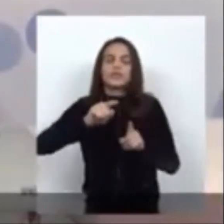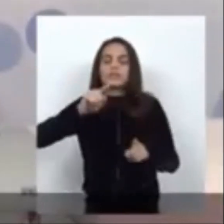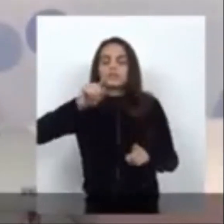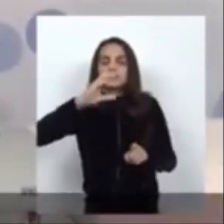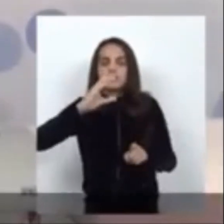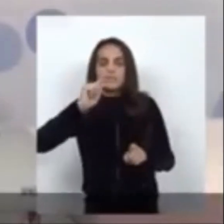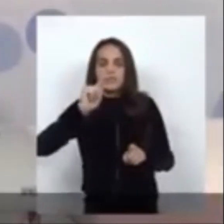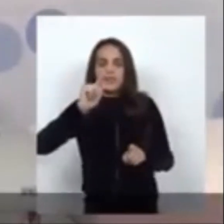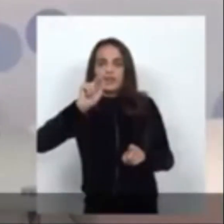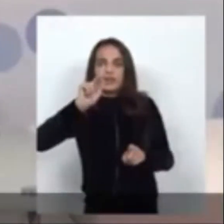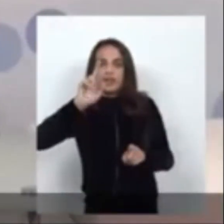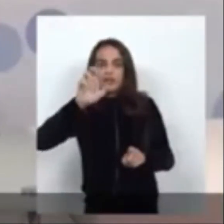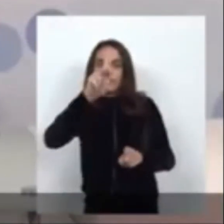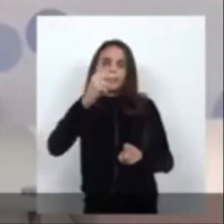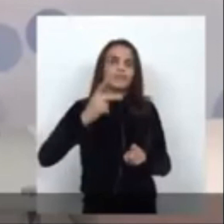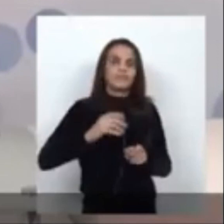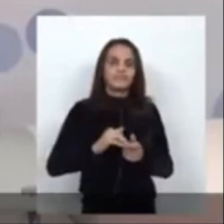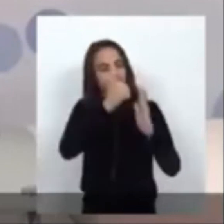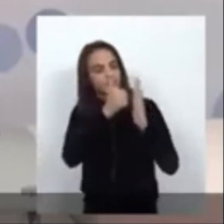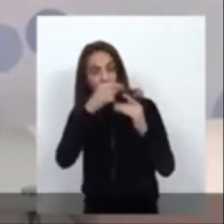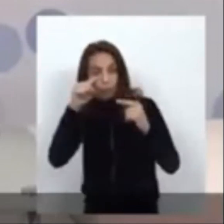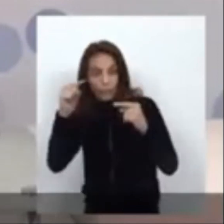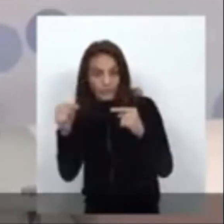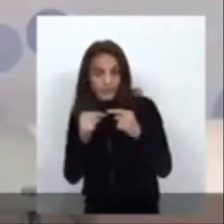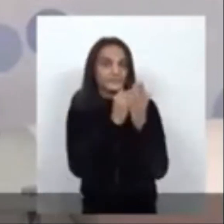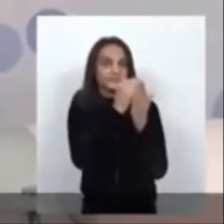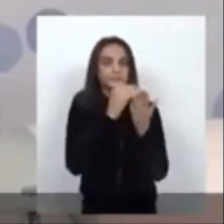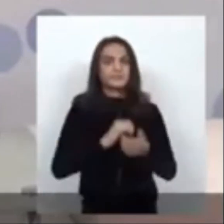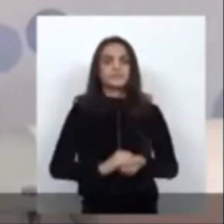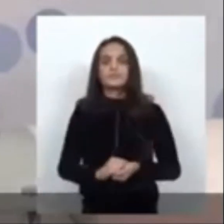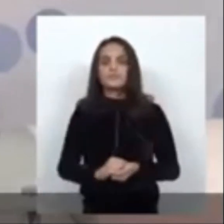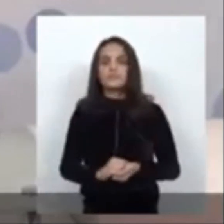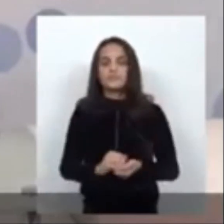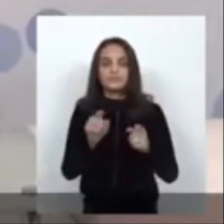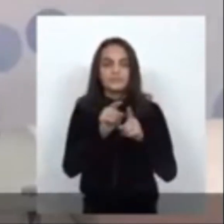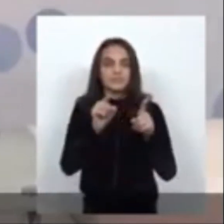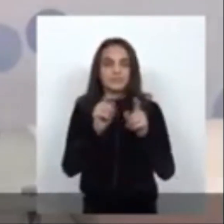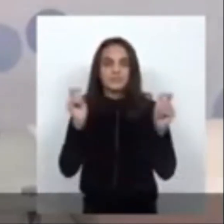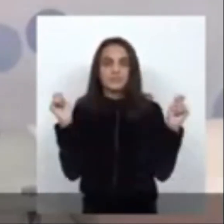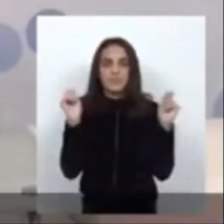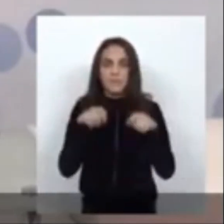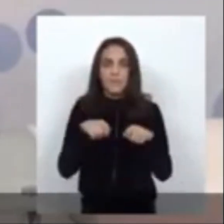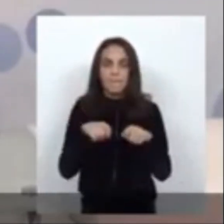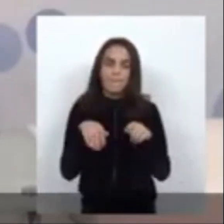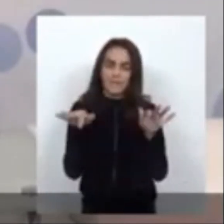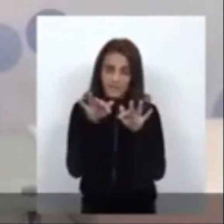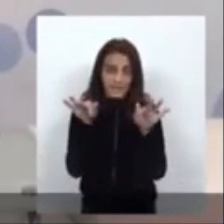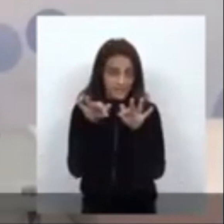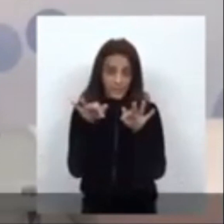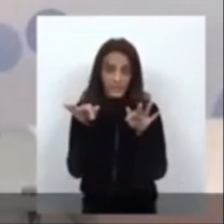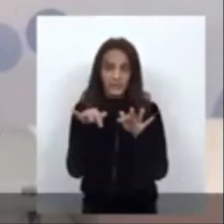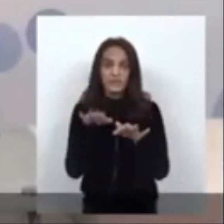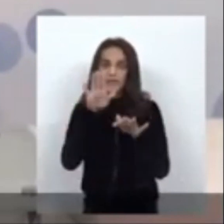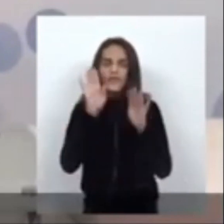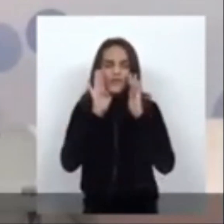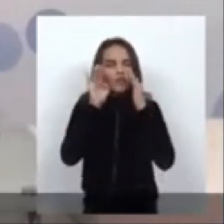um processo de avaliação mais objetivo, que seja realizado de uma maneira um pouco mais simples e focando